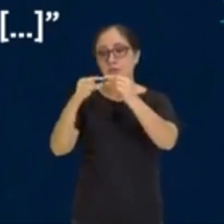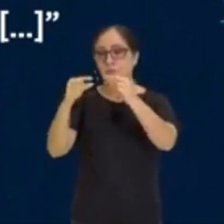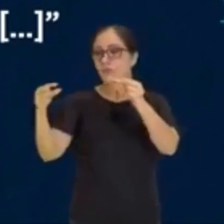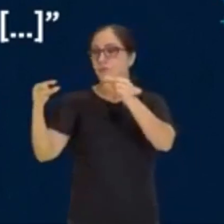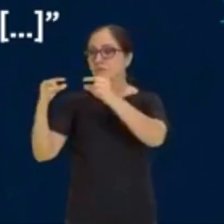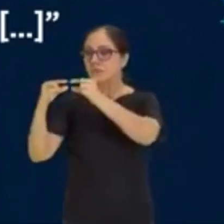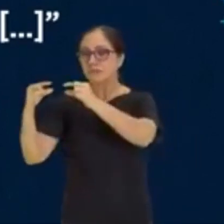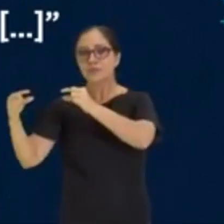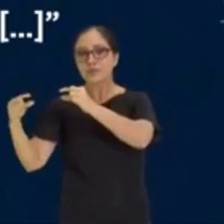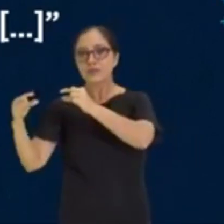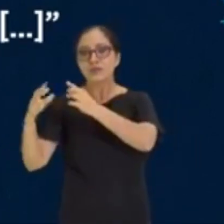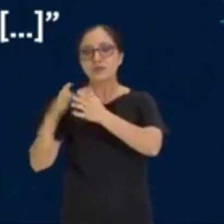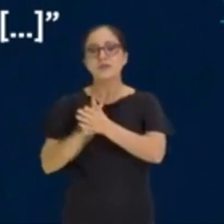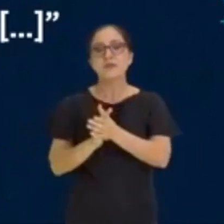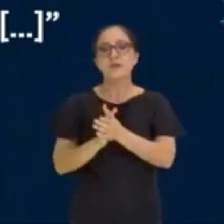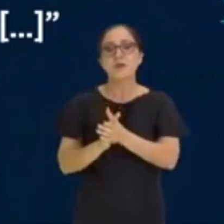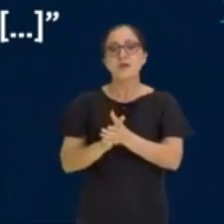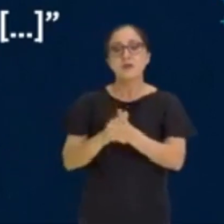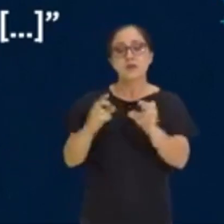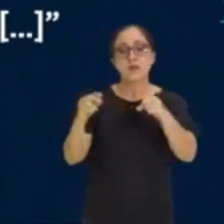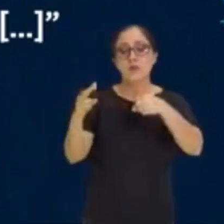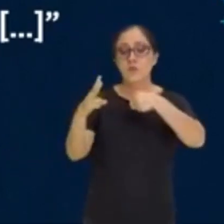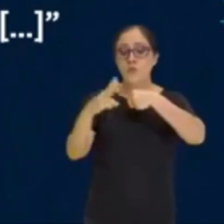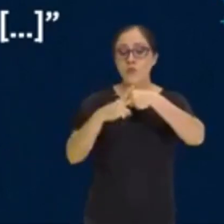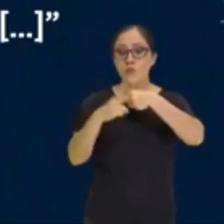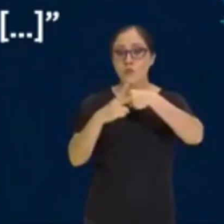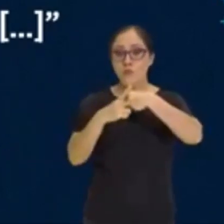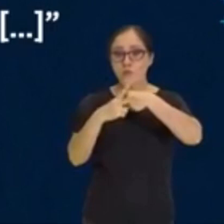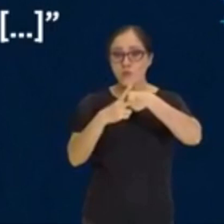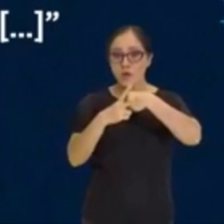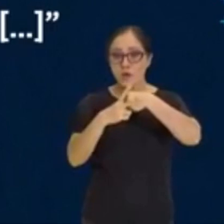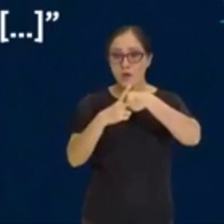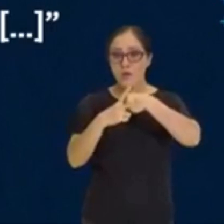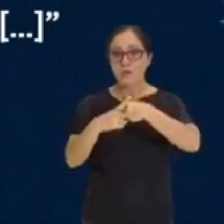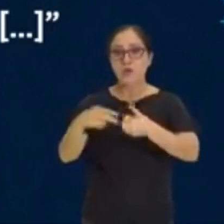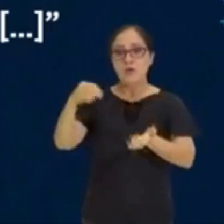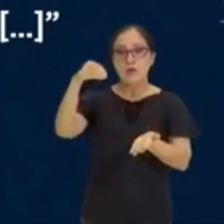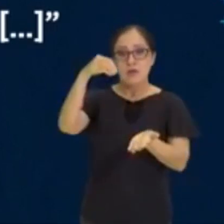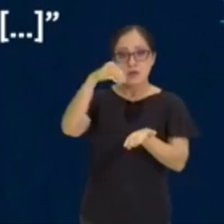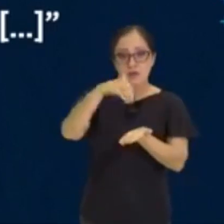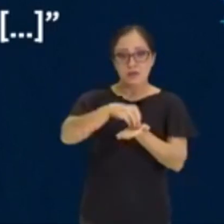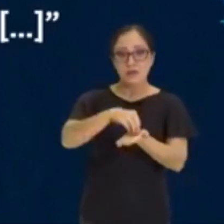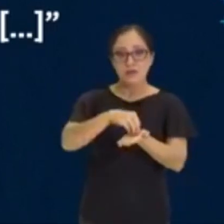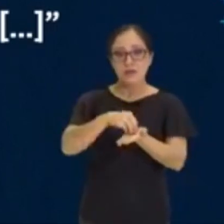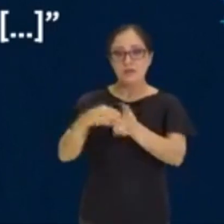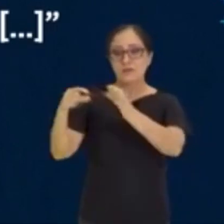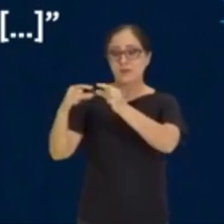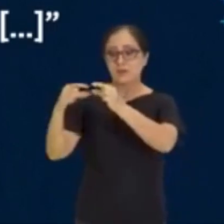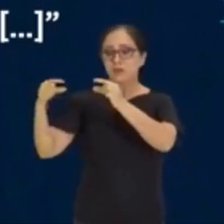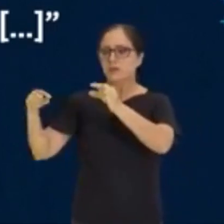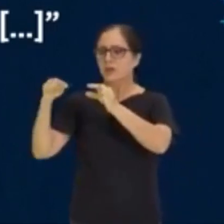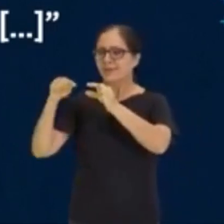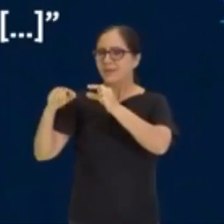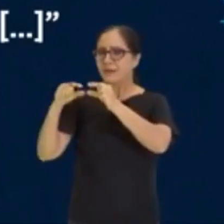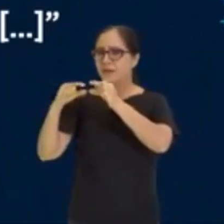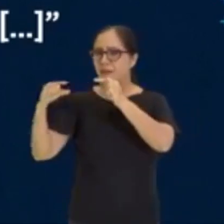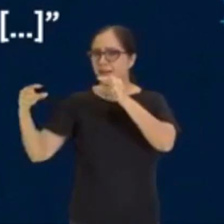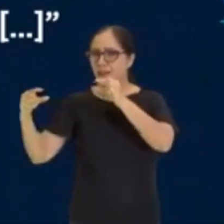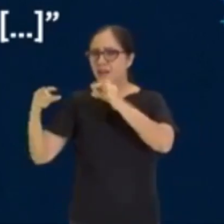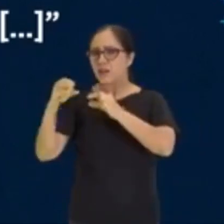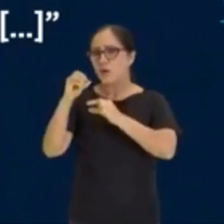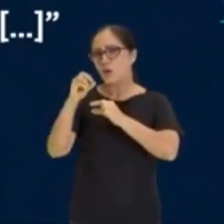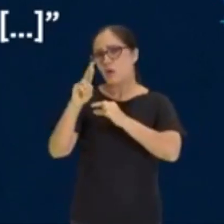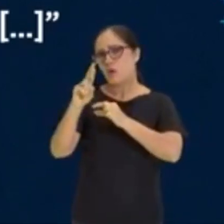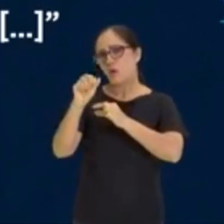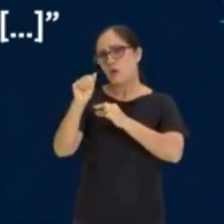O verbo é o núcleo das orações, por isso não existe oração sem verbo. Lógico, se ele é o